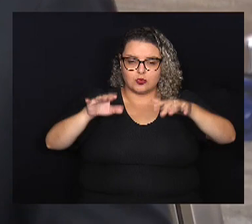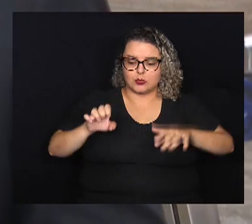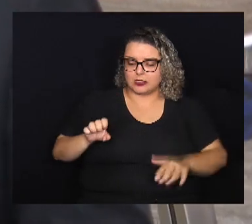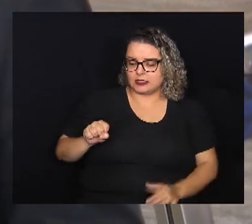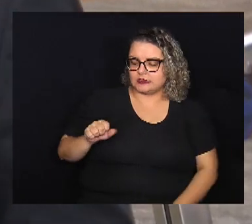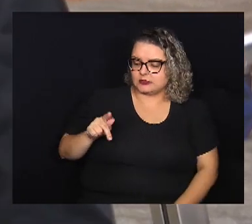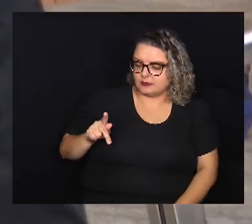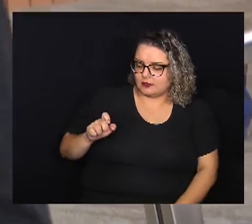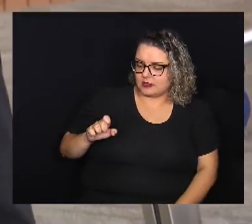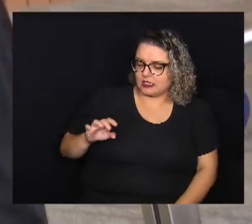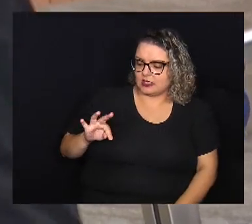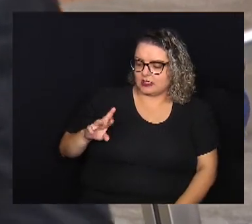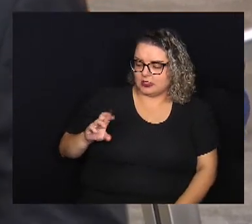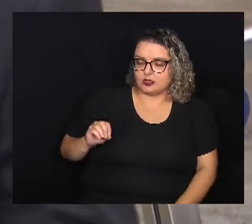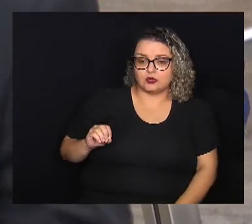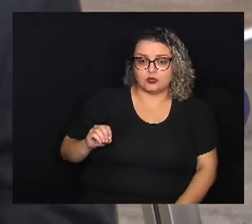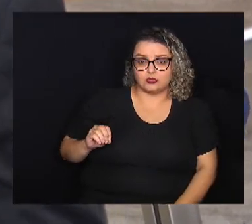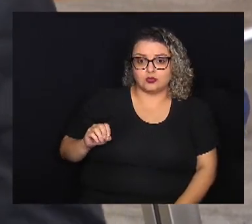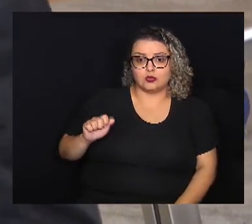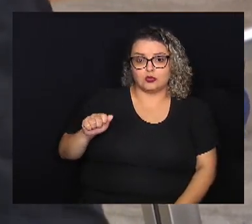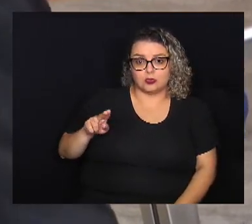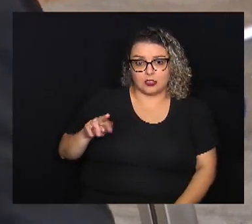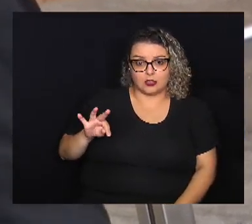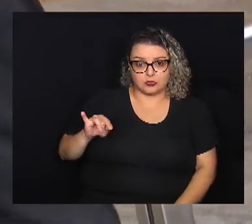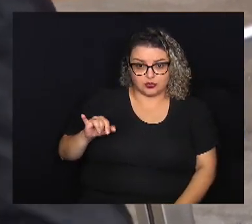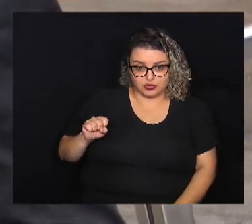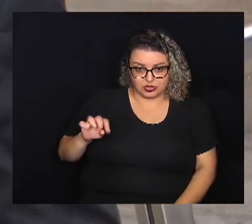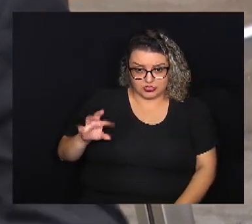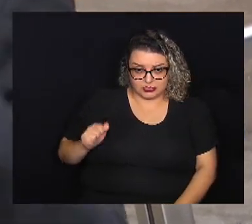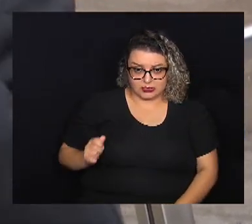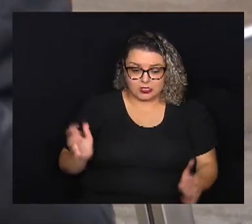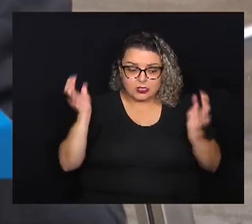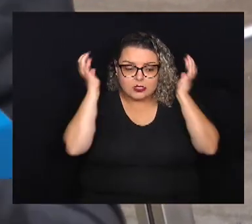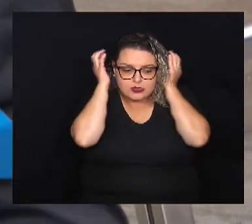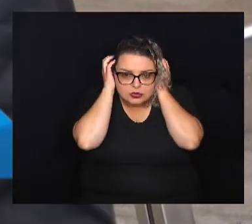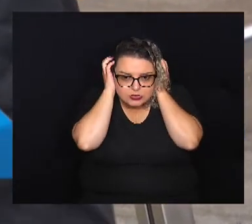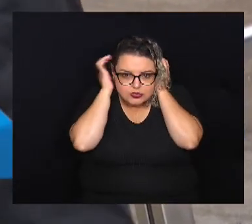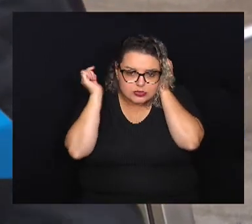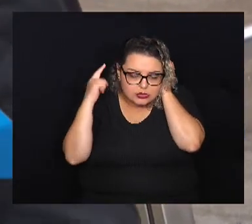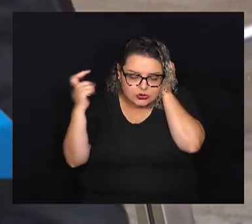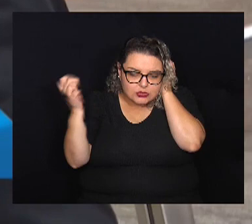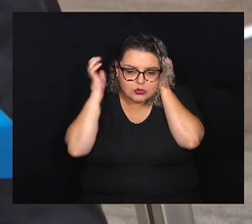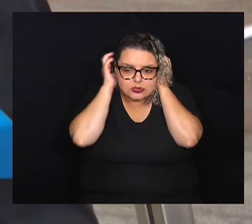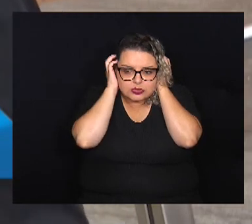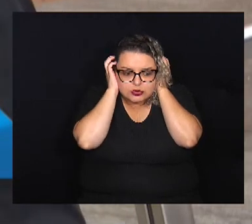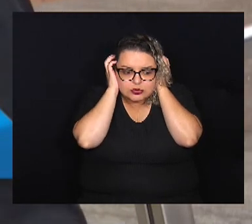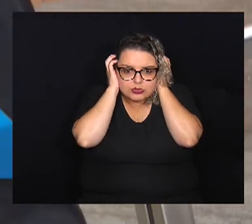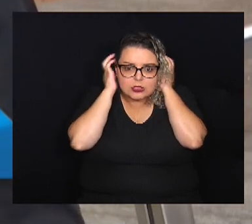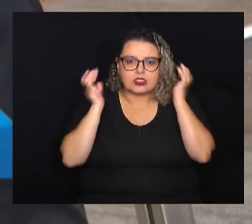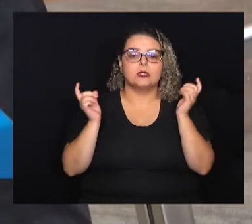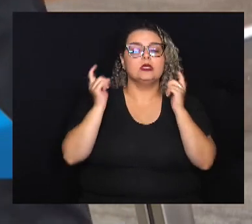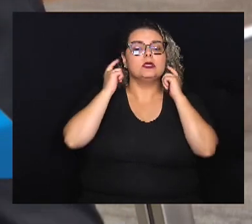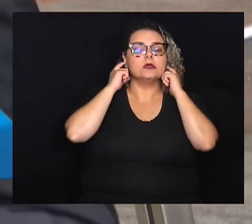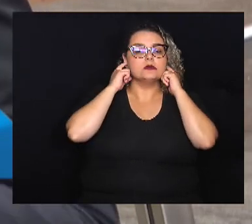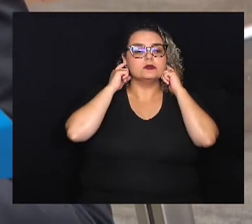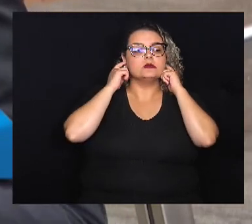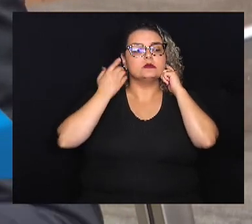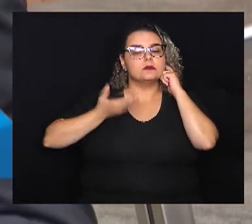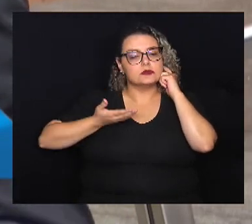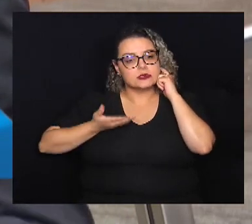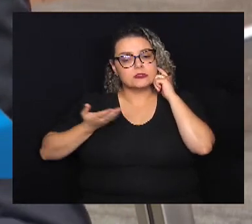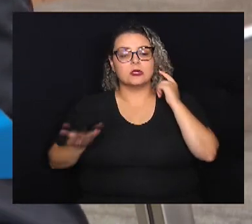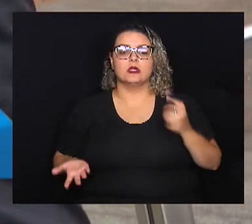você pega, você existe vários tipos de protetores auriculares, tem uns que é para abafar ruídos, outros que é menor. Então, o que acontece nesse projeto?